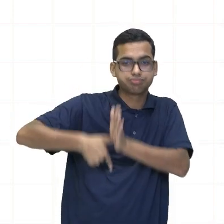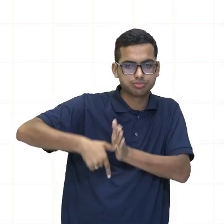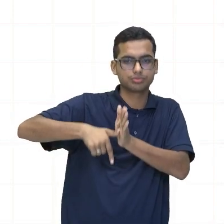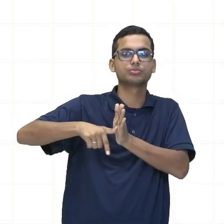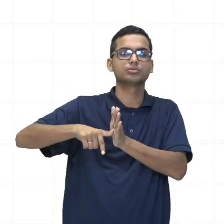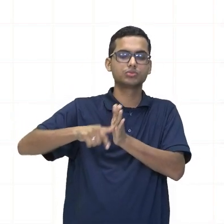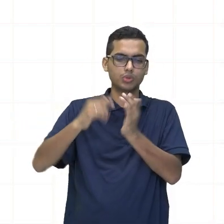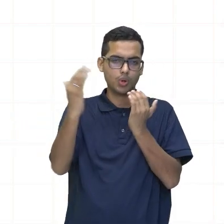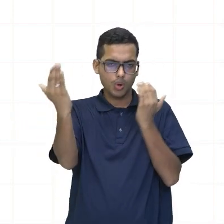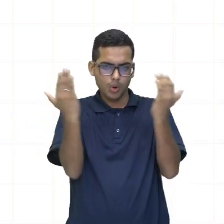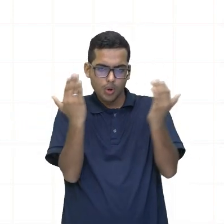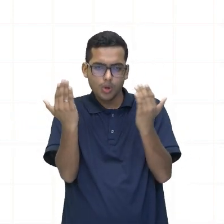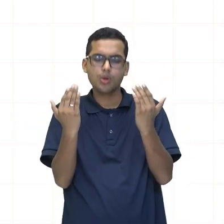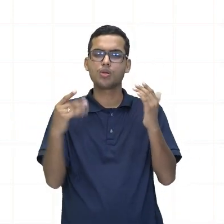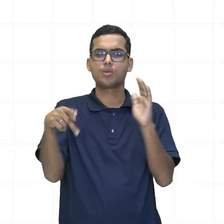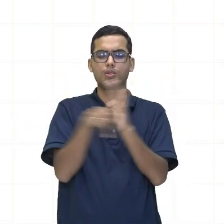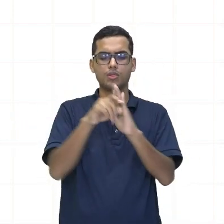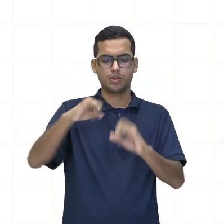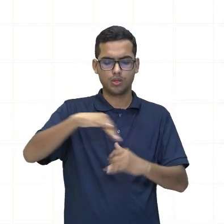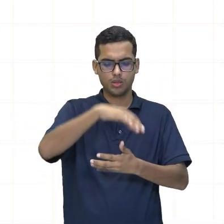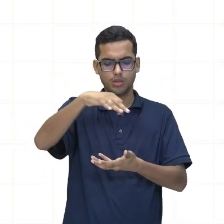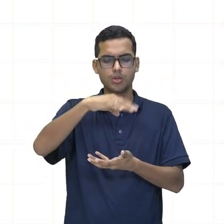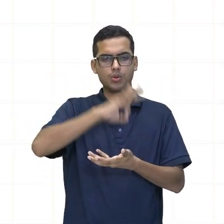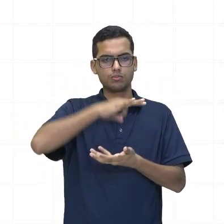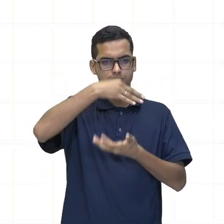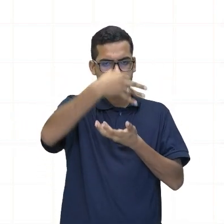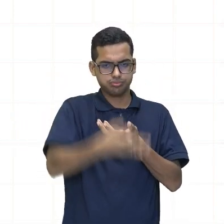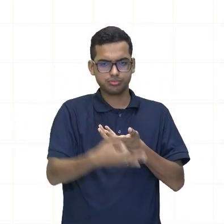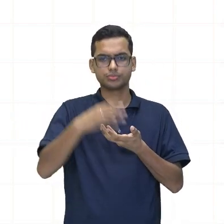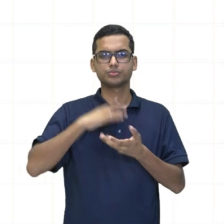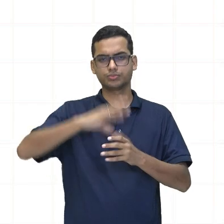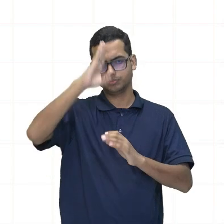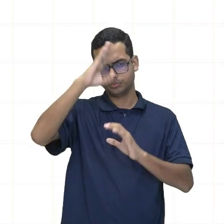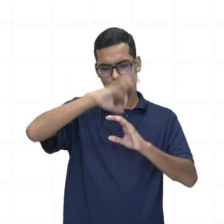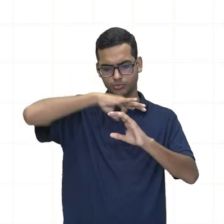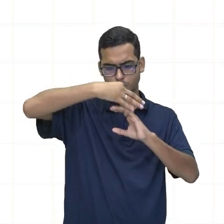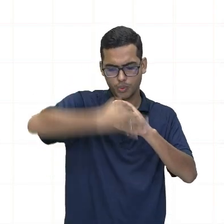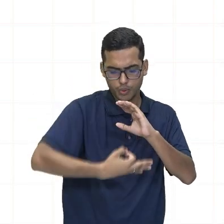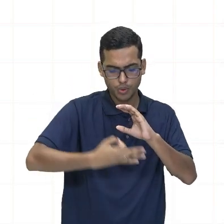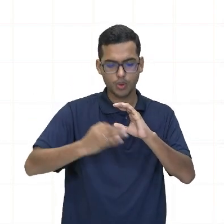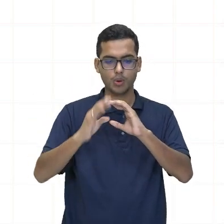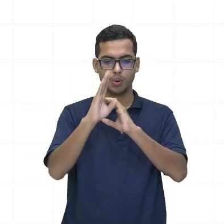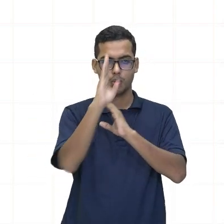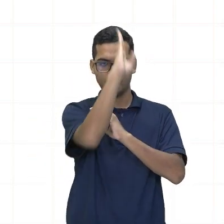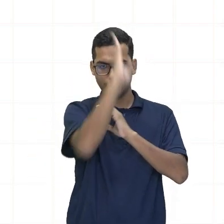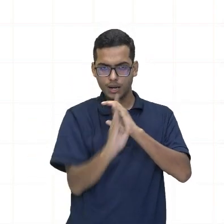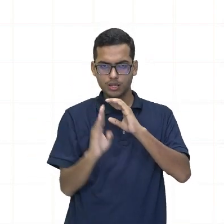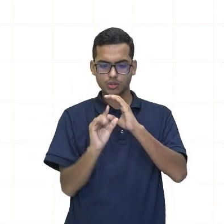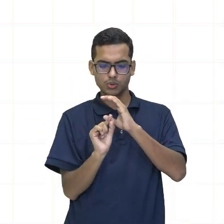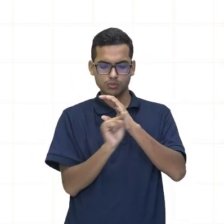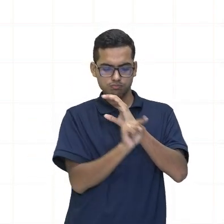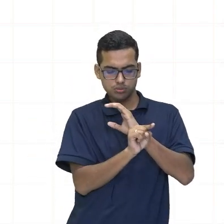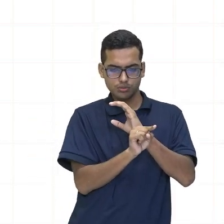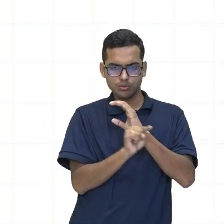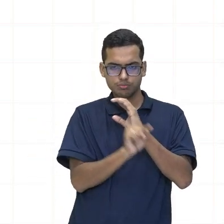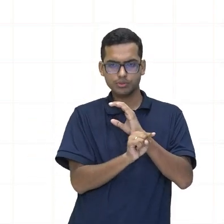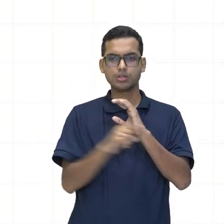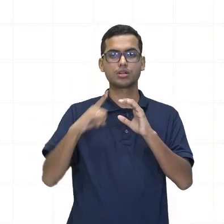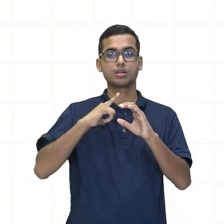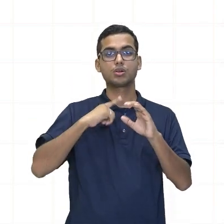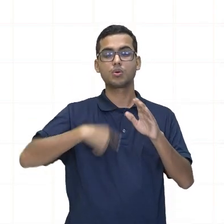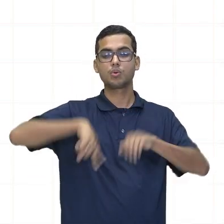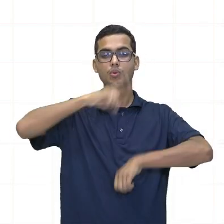em relação ao meridiano de Greenwich. Então, o Brasil, ele está inserido